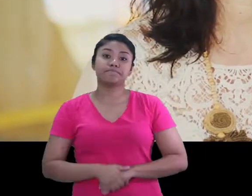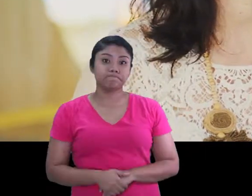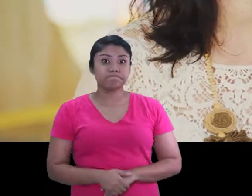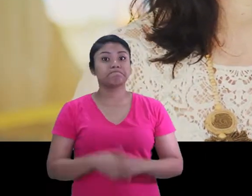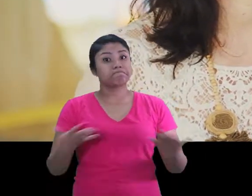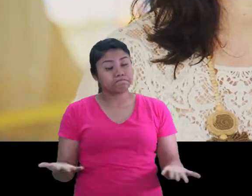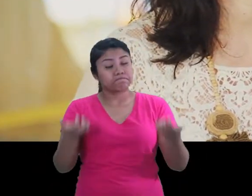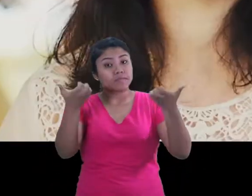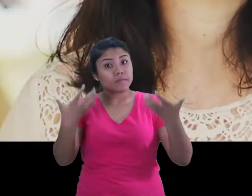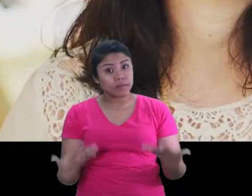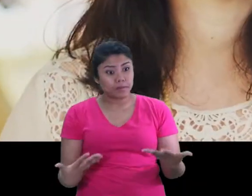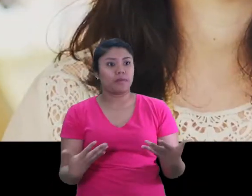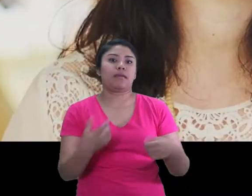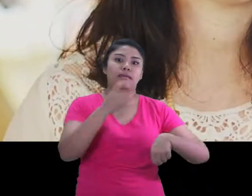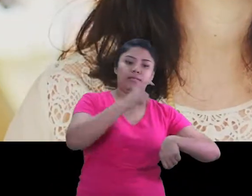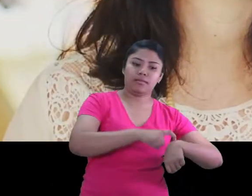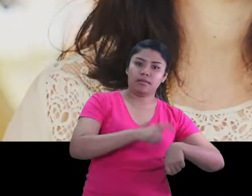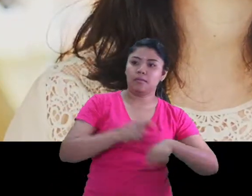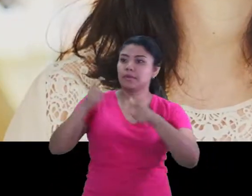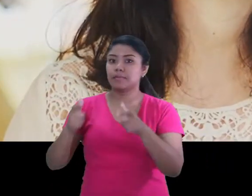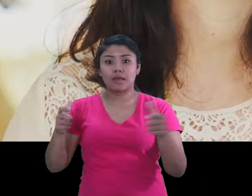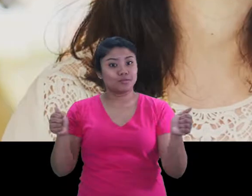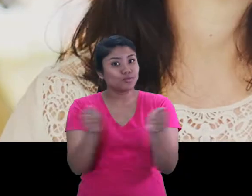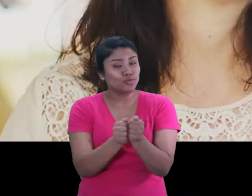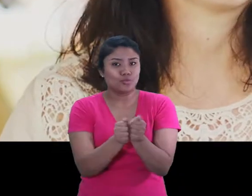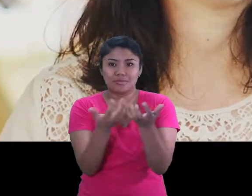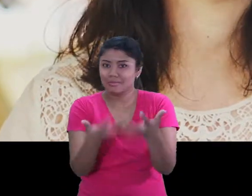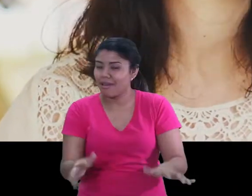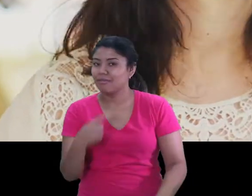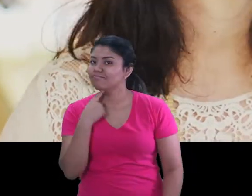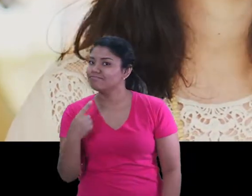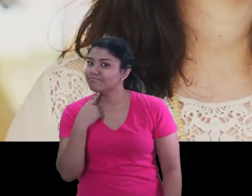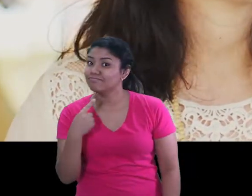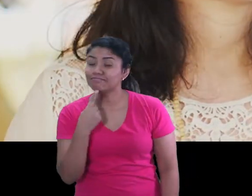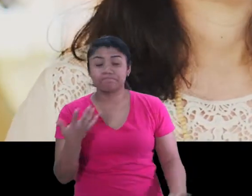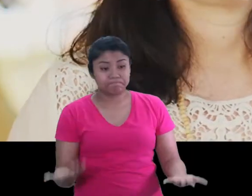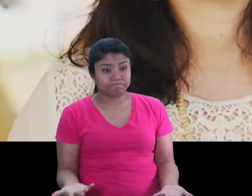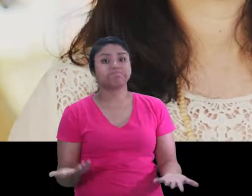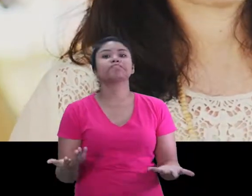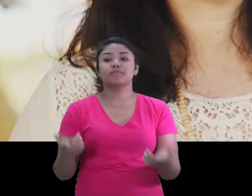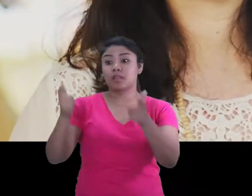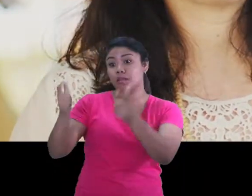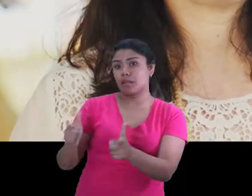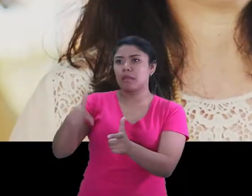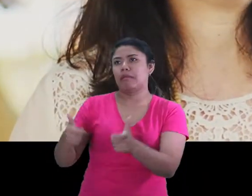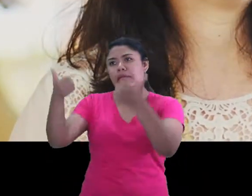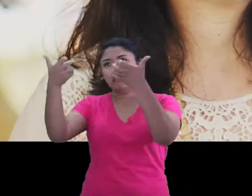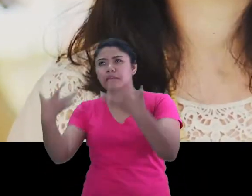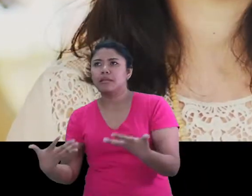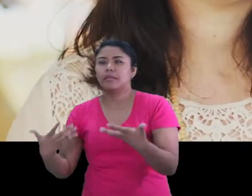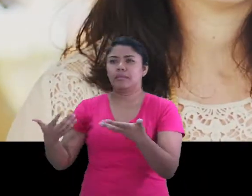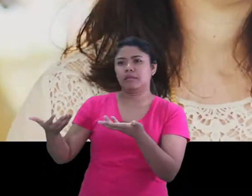um desses espaços. Por isso que a gente diz que espaço e tempo, eles são indissociáveis, porque, né, o espaço